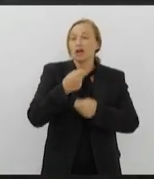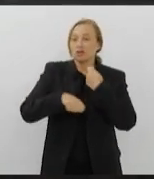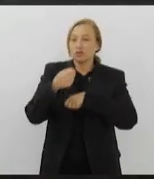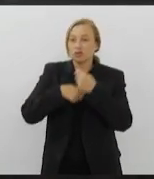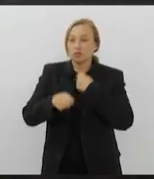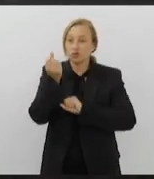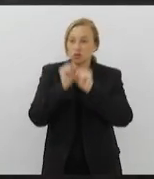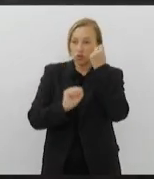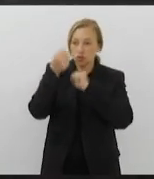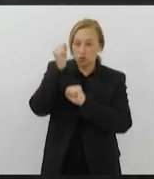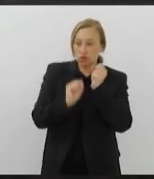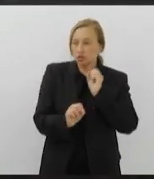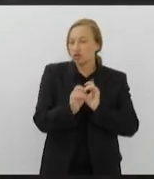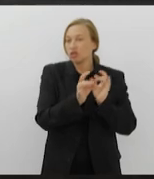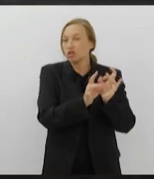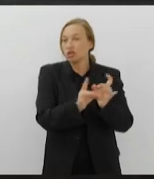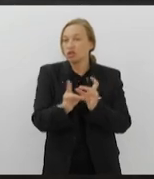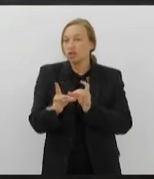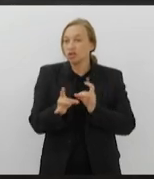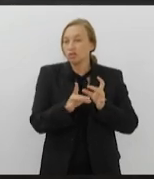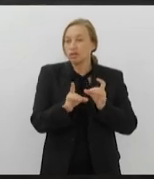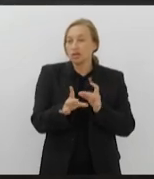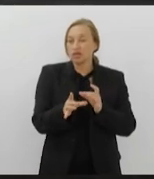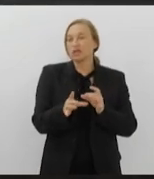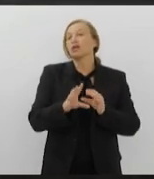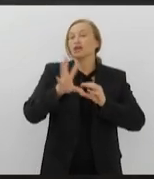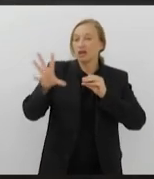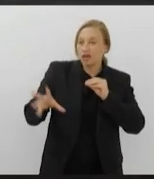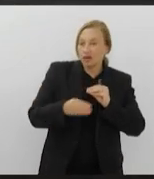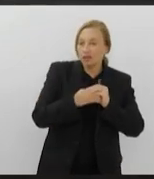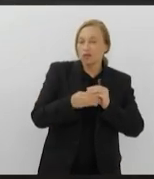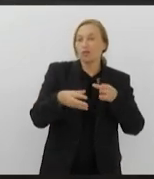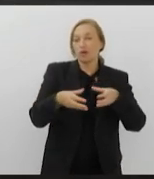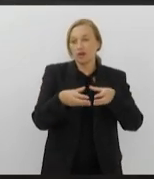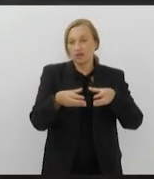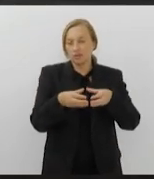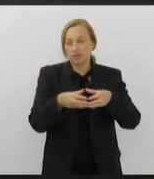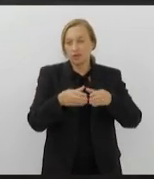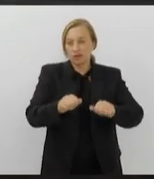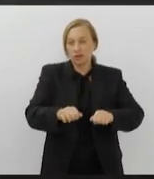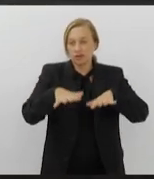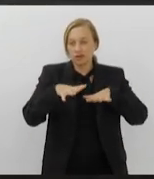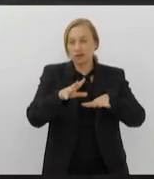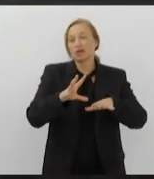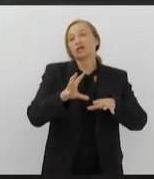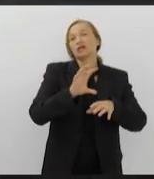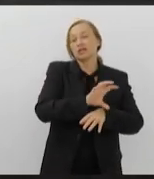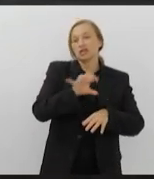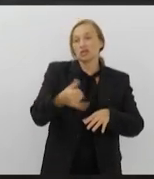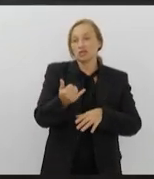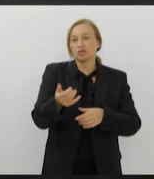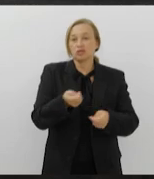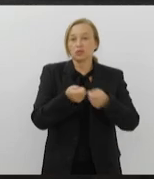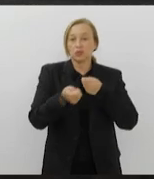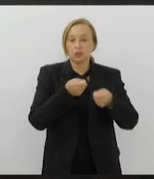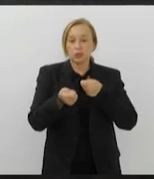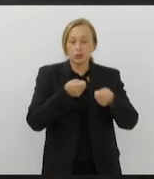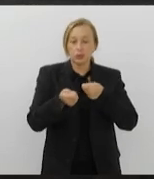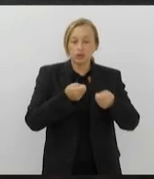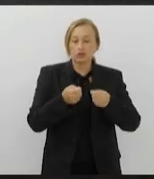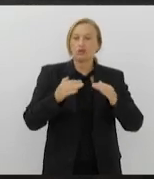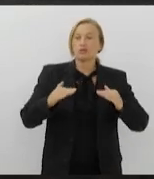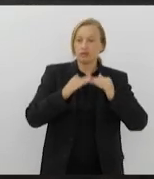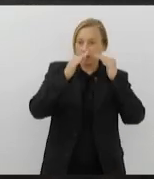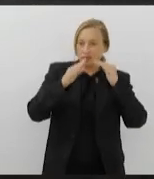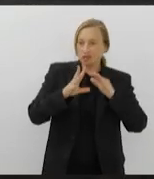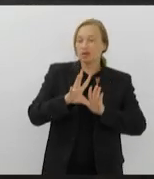Comércio favorável com a emenda da CCJ, de Educação favorável, de Orçamento, Finanças, Fiscalização Financeira e Controle